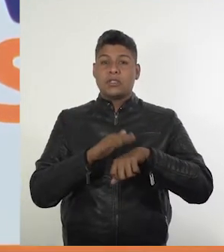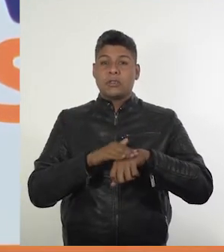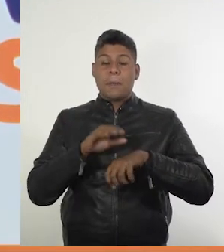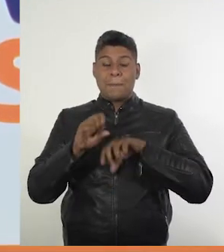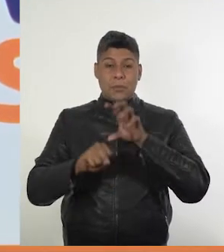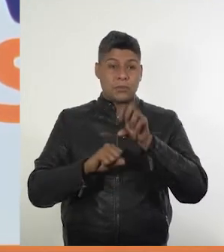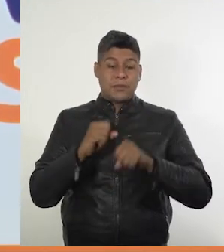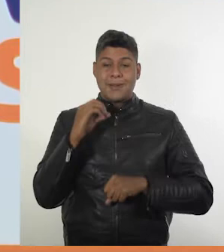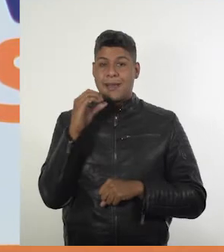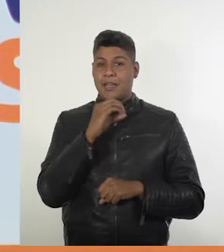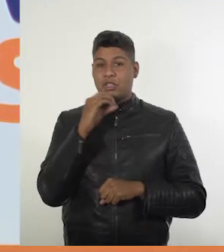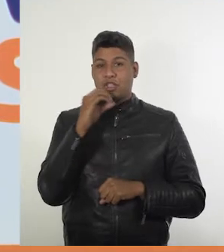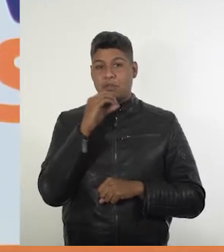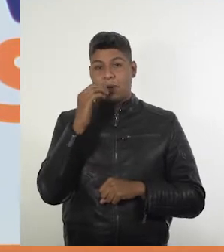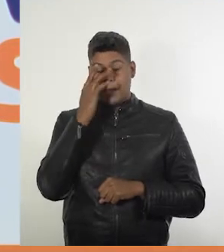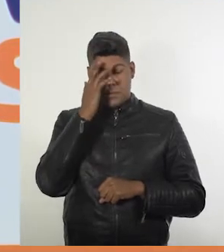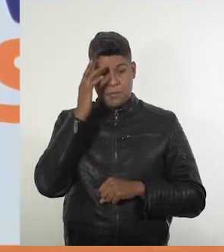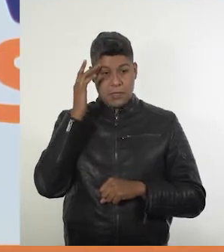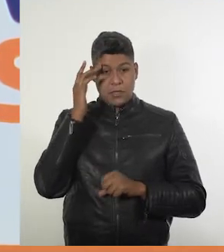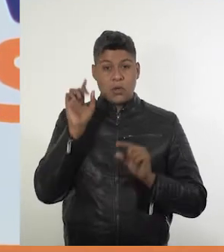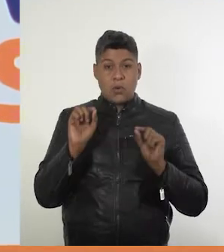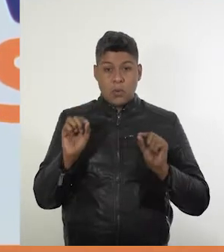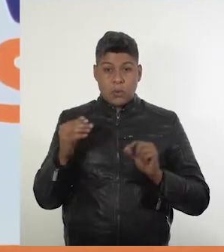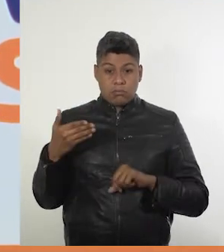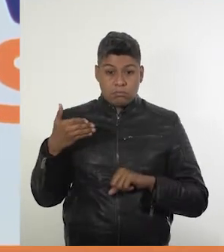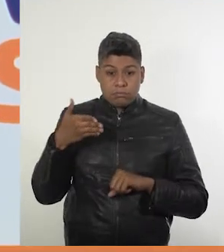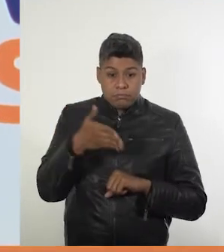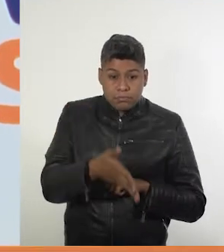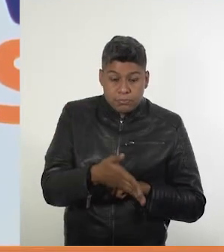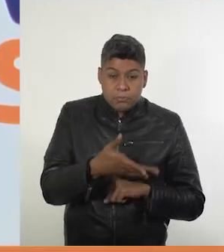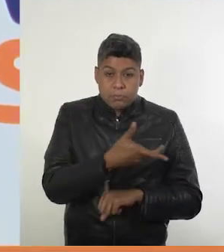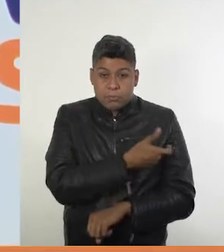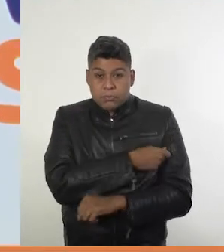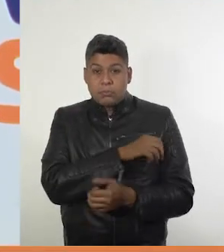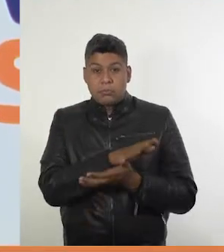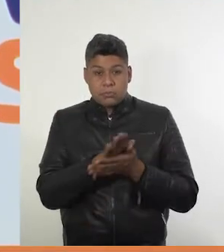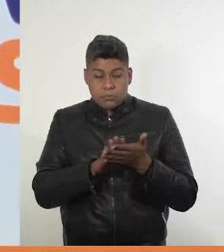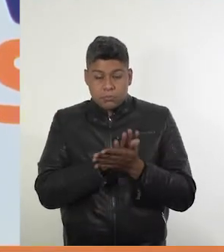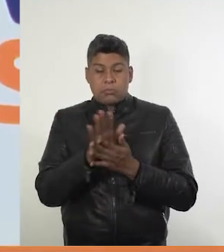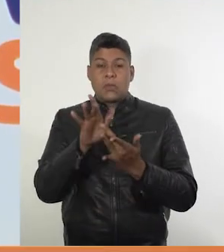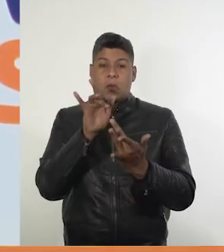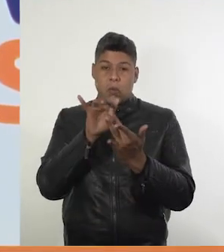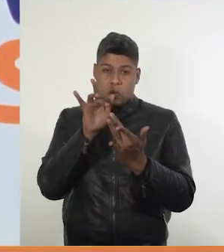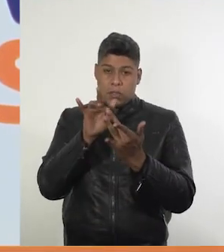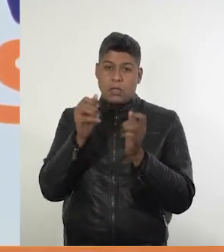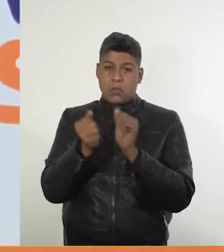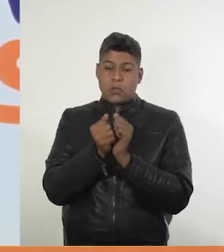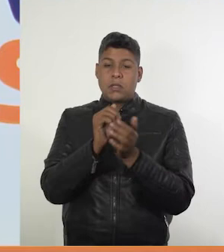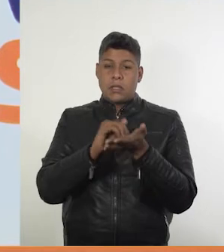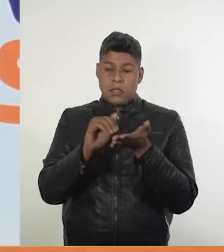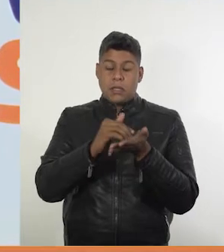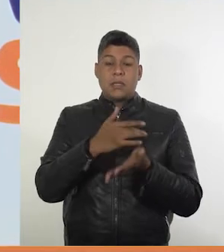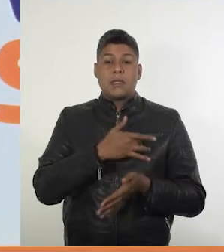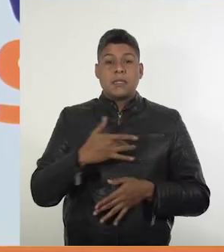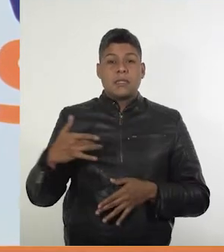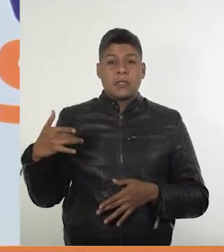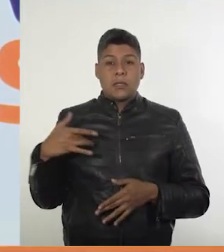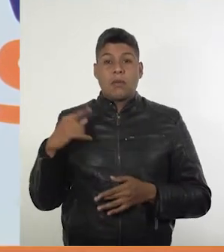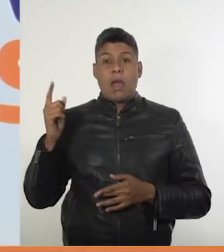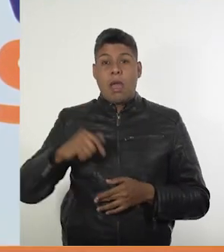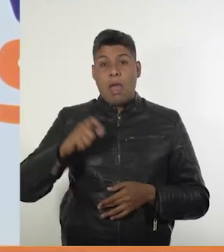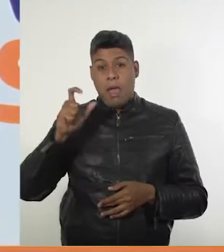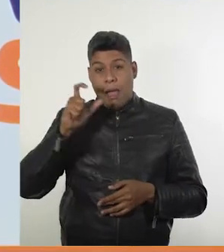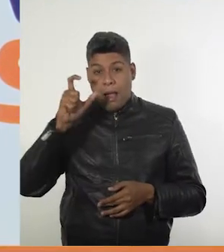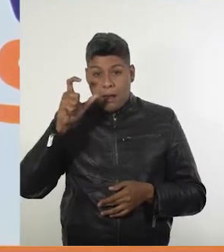busca ativa. As pessoas que não compareceram dentro do prazo para se vacinar estão sendo contactados pela Secretaria da Saúde. Então, fica aqui um